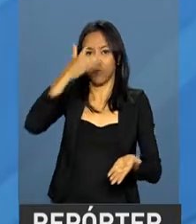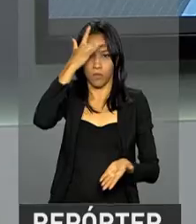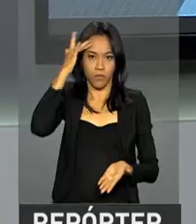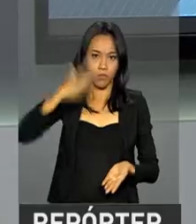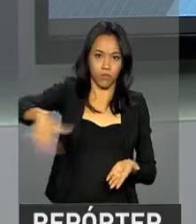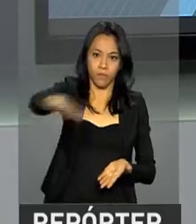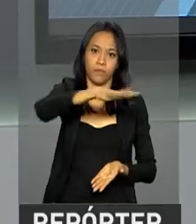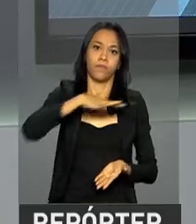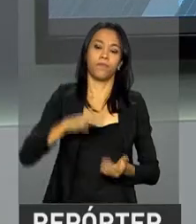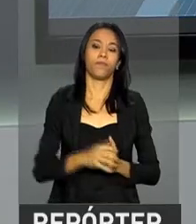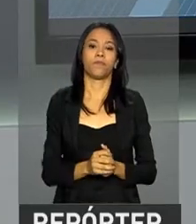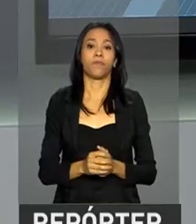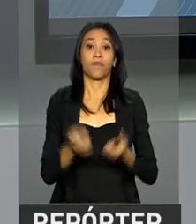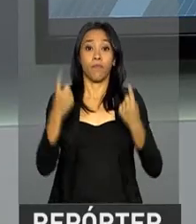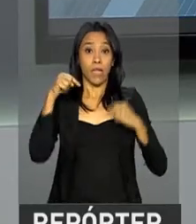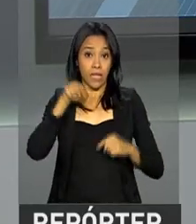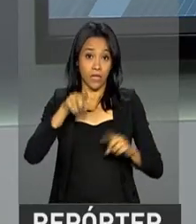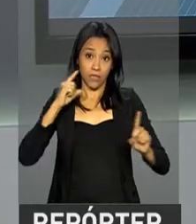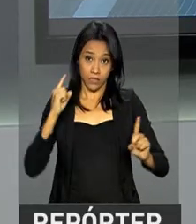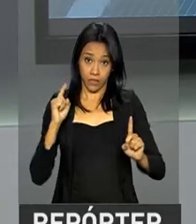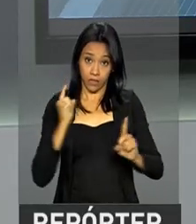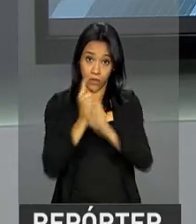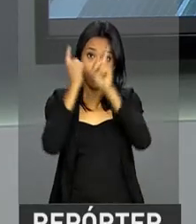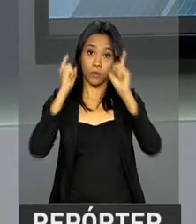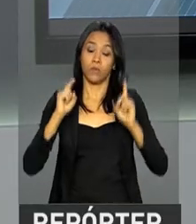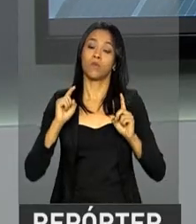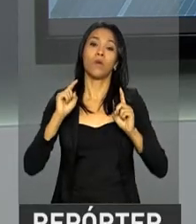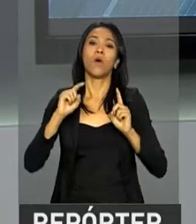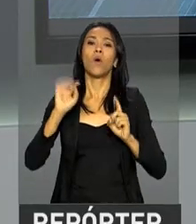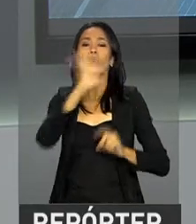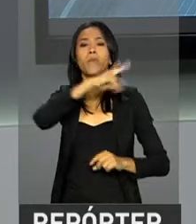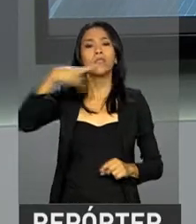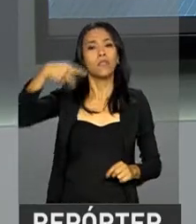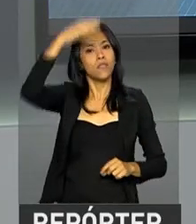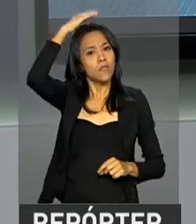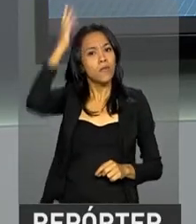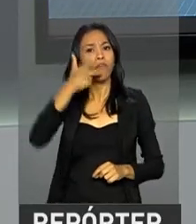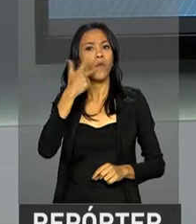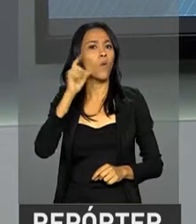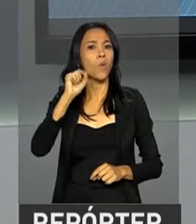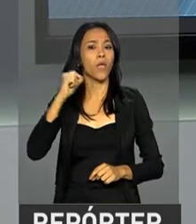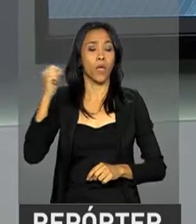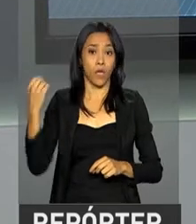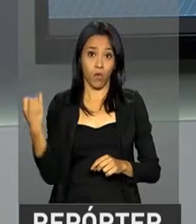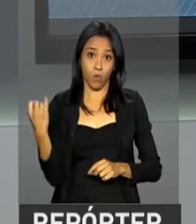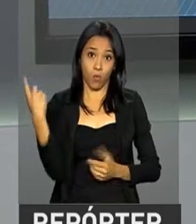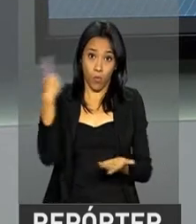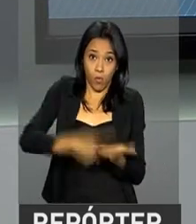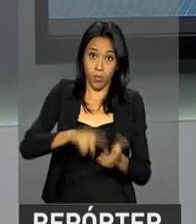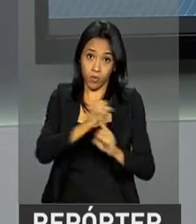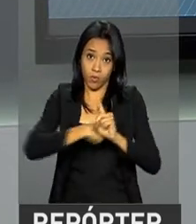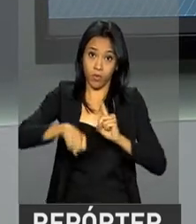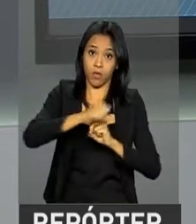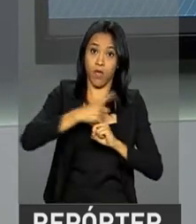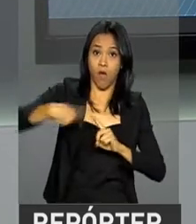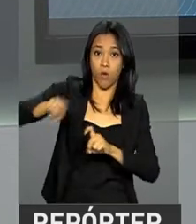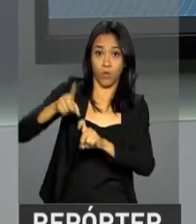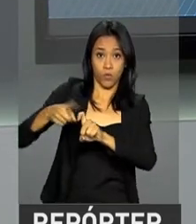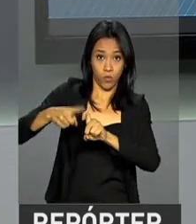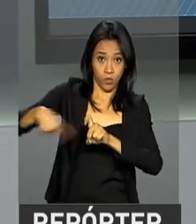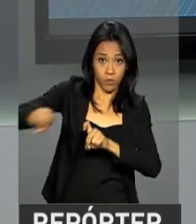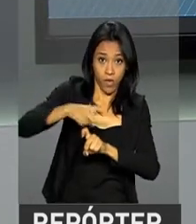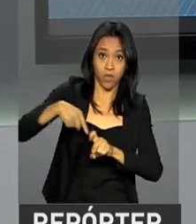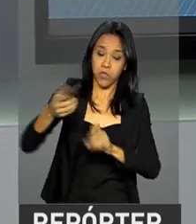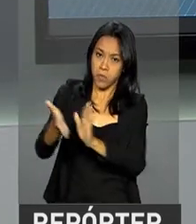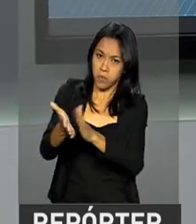deus durante a cerimônia o presidente michel temer ressaltou o papel social dos médicos afirmou que os homenageados com a